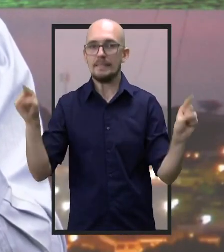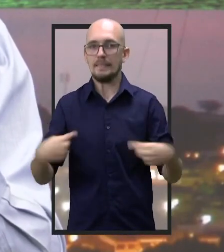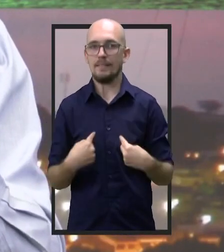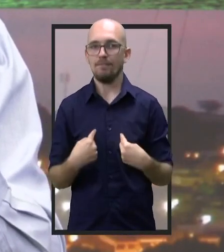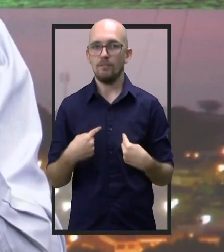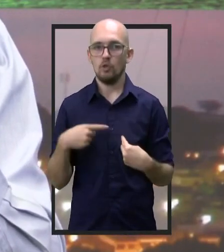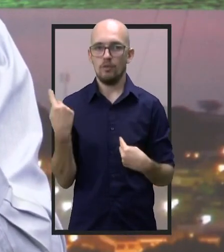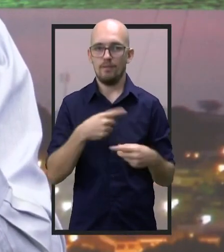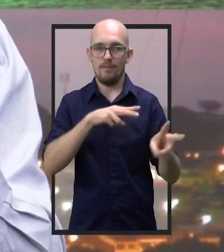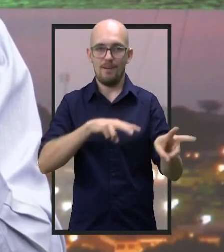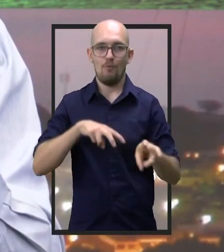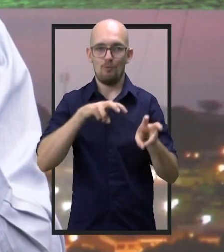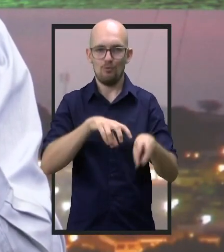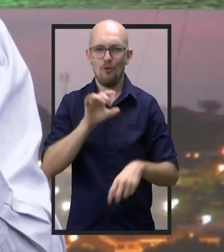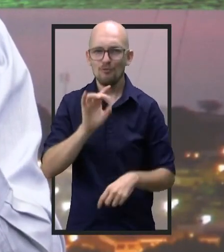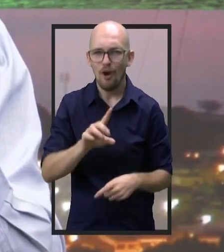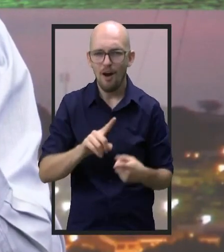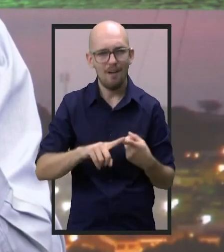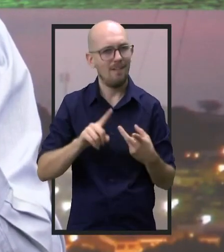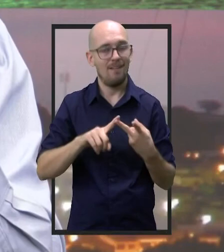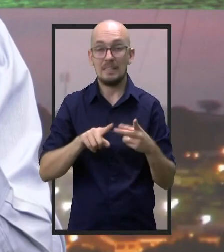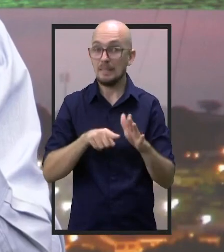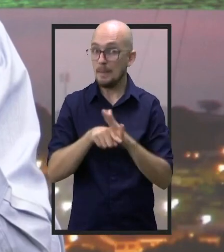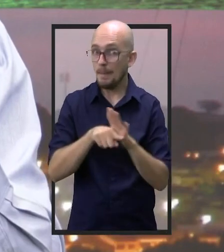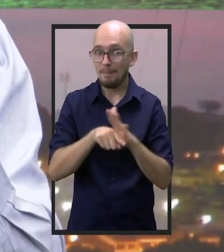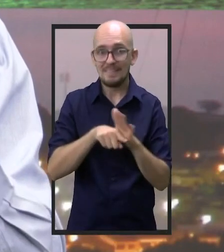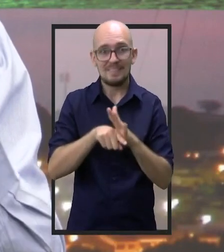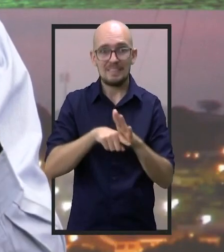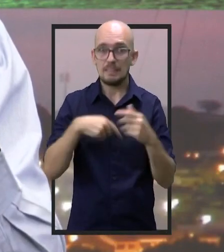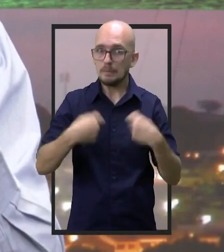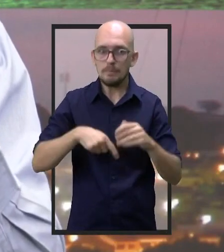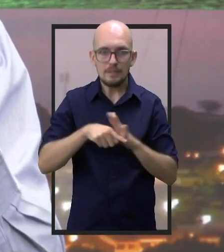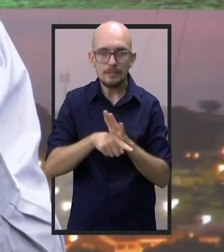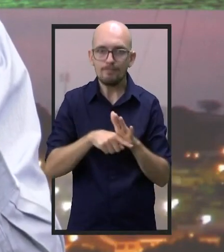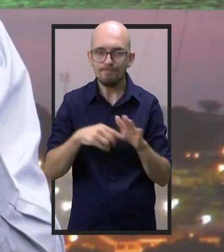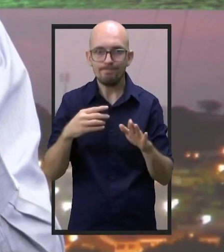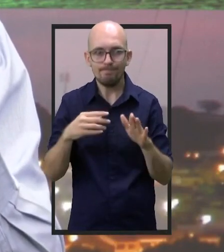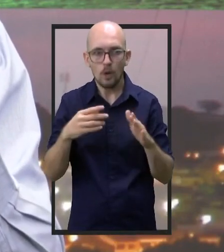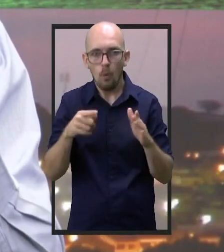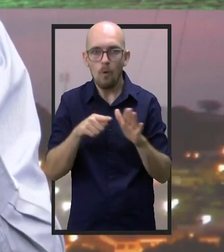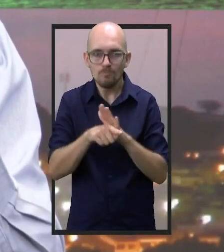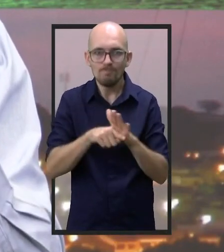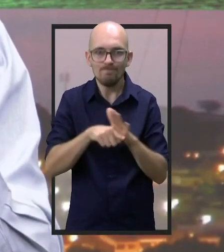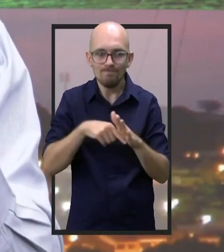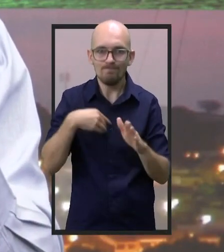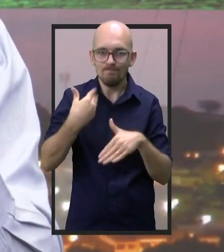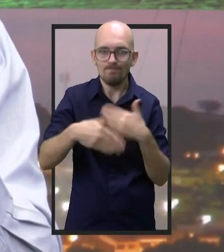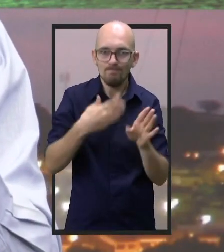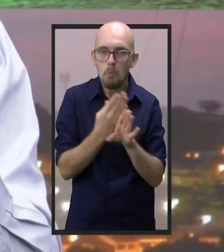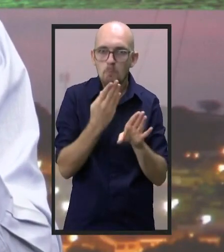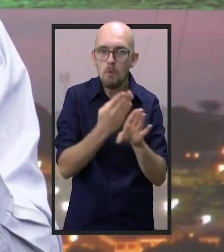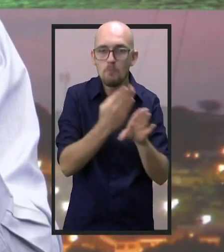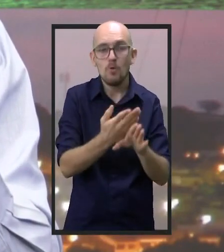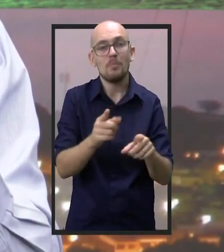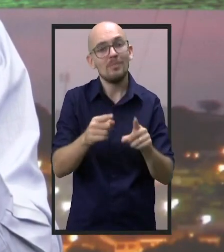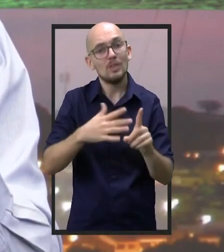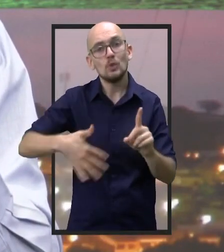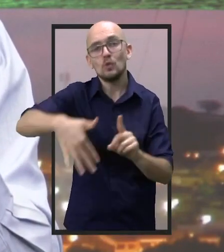só, ou para a pesquisa científica de maneira geral dos trópicos, que somos campeões nisso. É para toda a